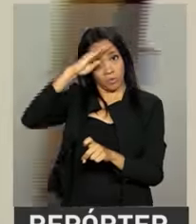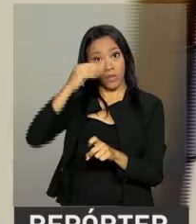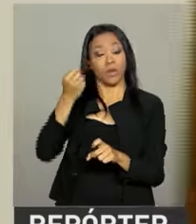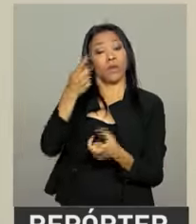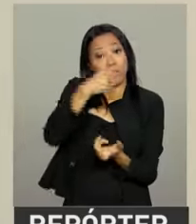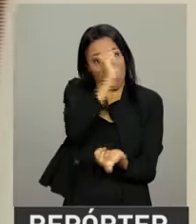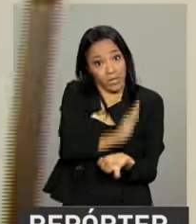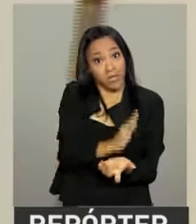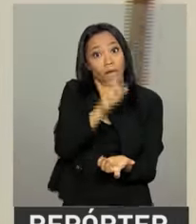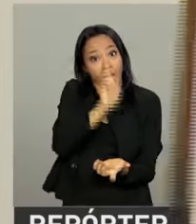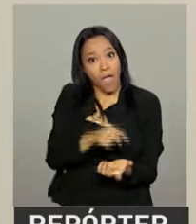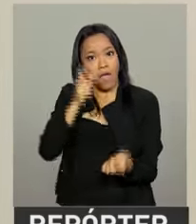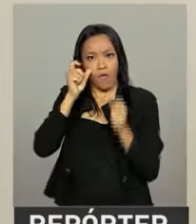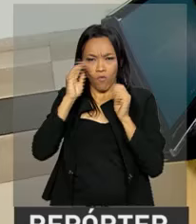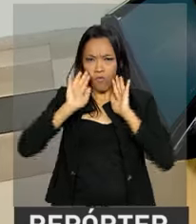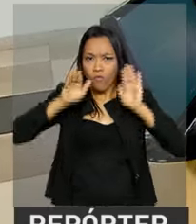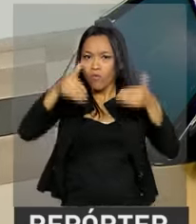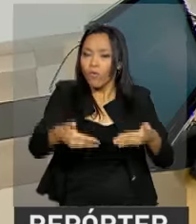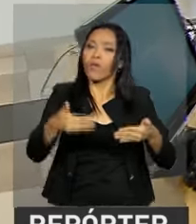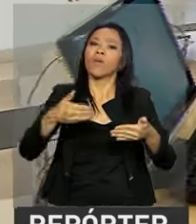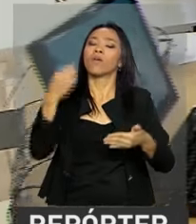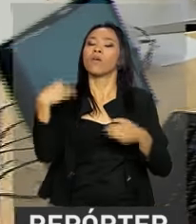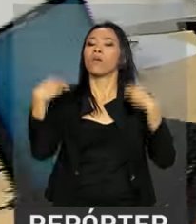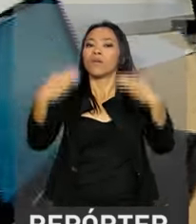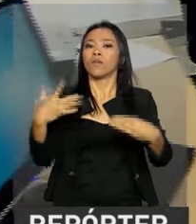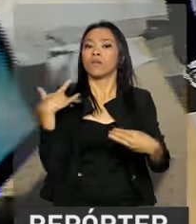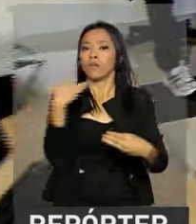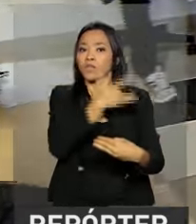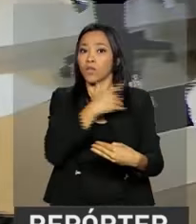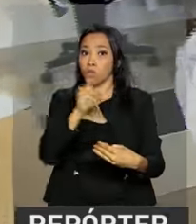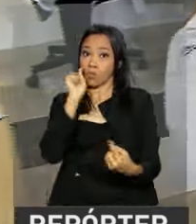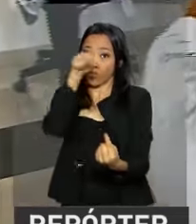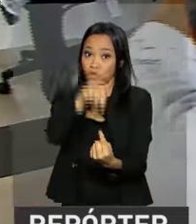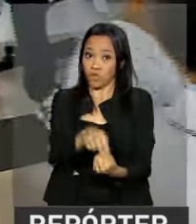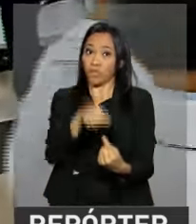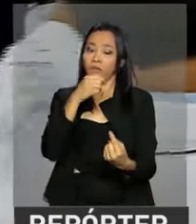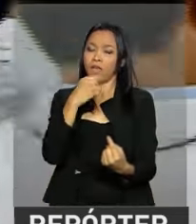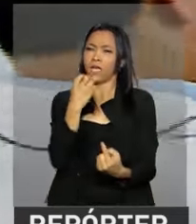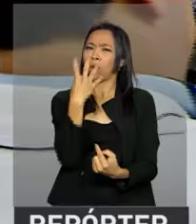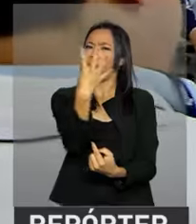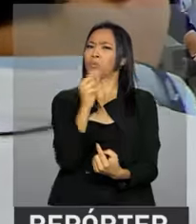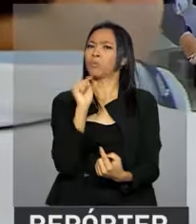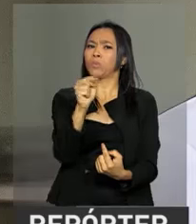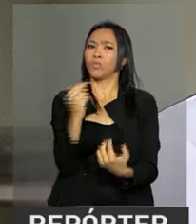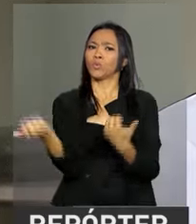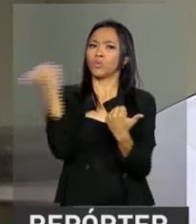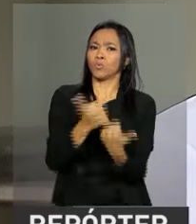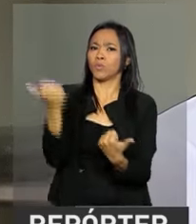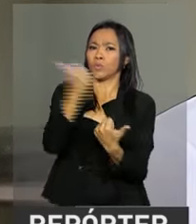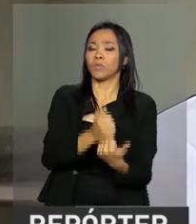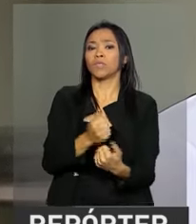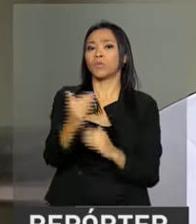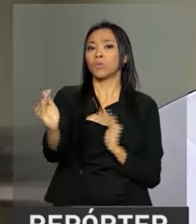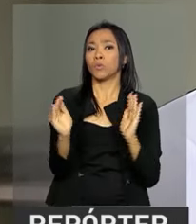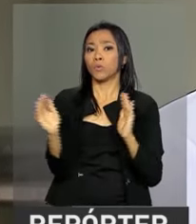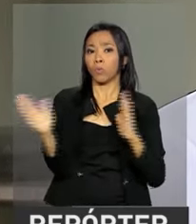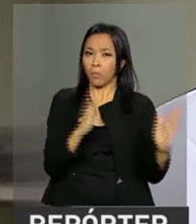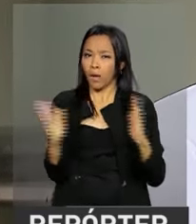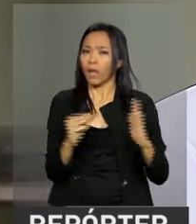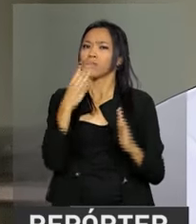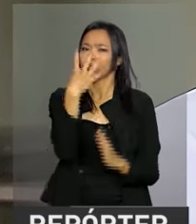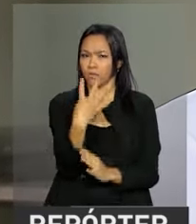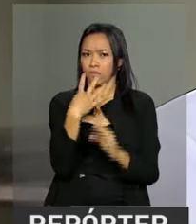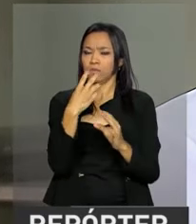Ministério da Saúde a meta do governo é chegar a 4.000 substituições em 3 anos é um programa